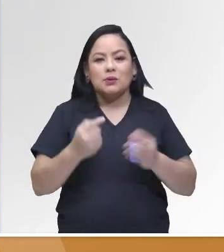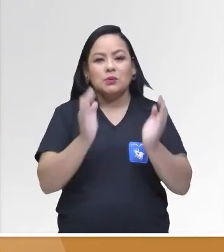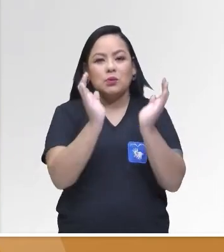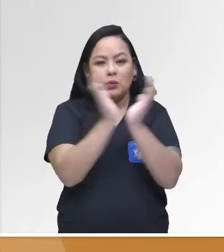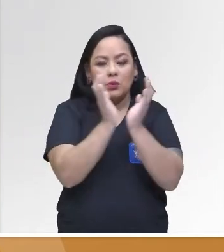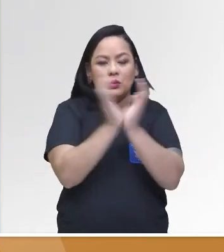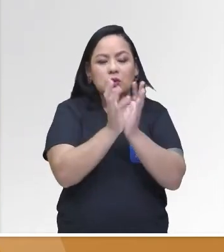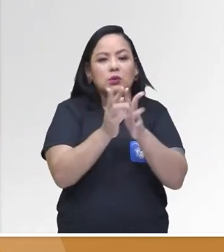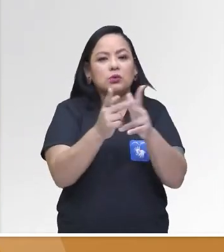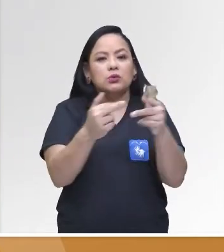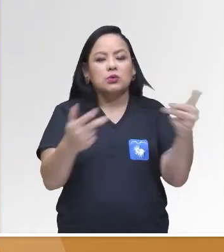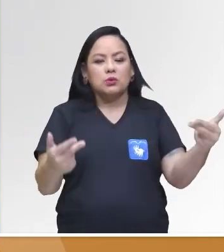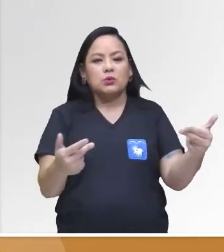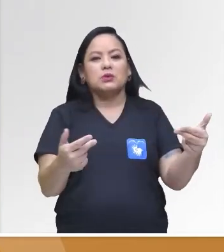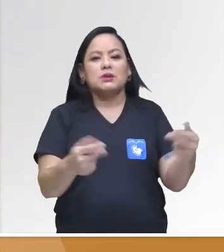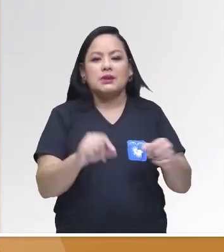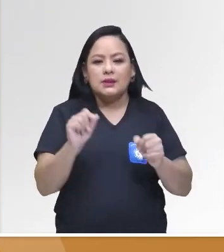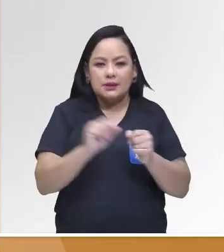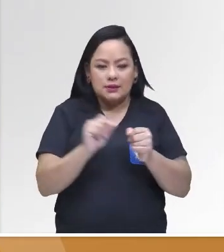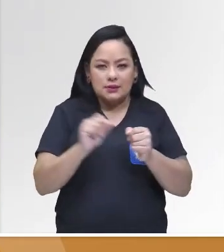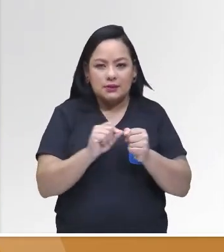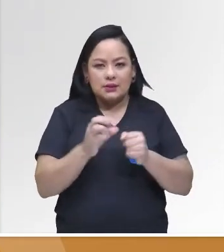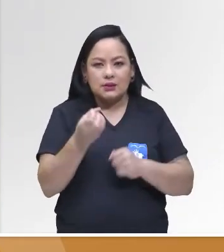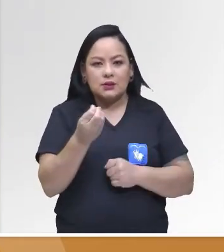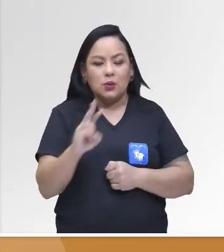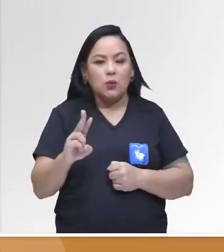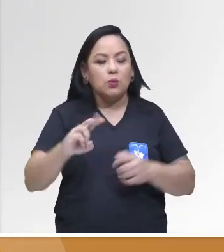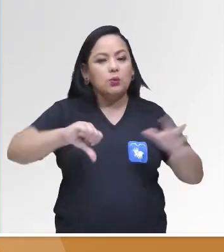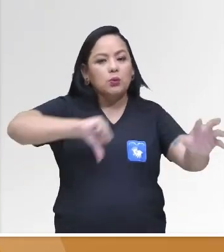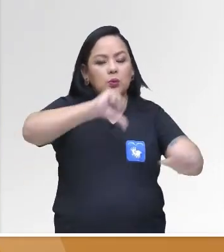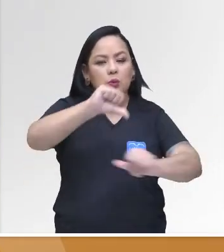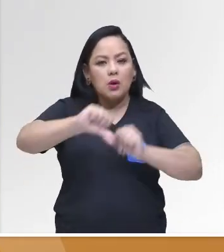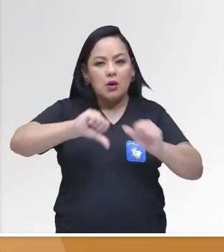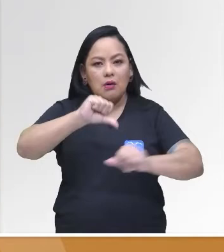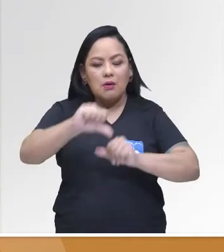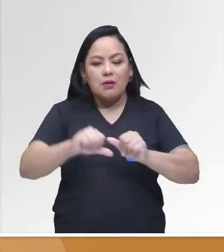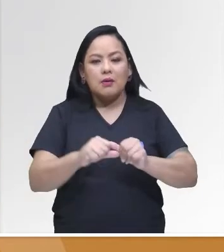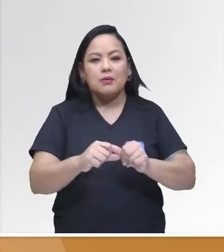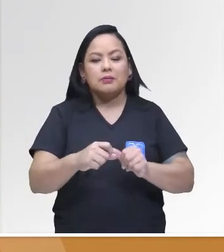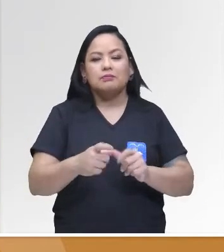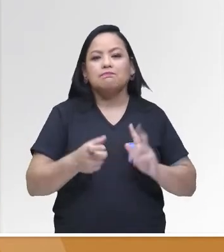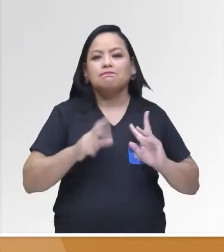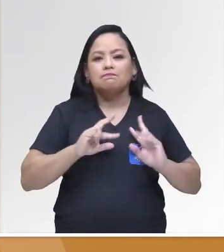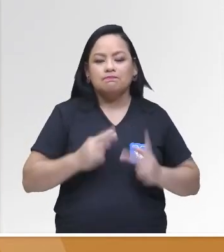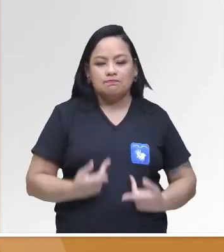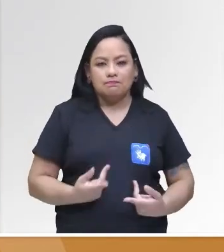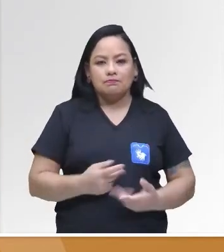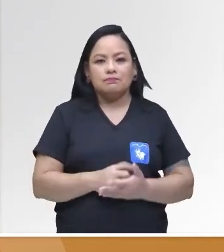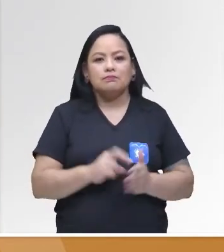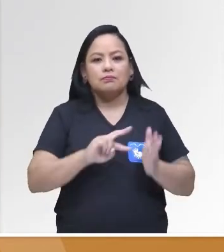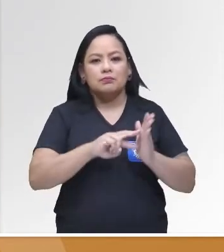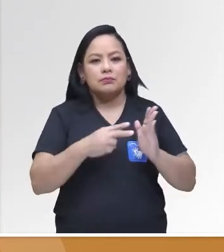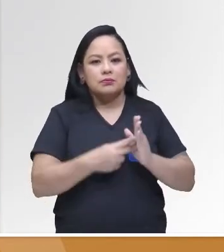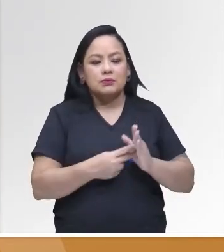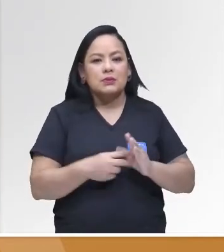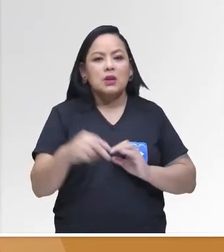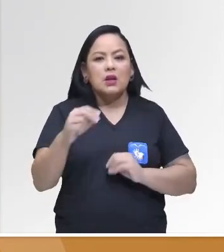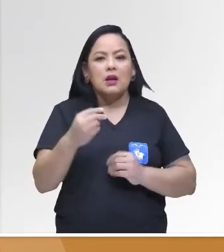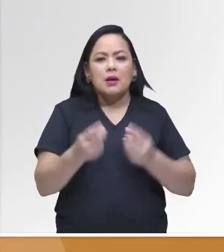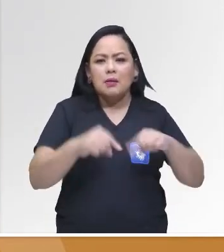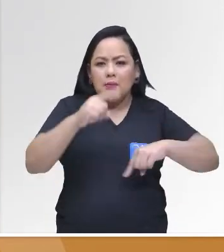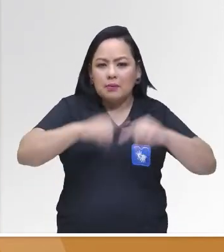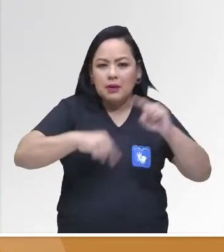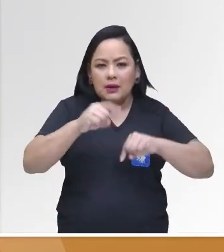de objetos feitos ou modificados pelo homem. São eles os